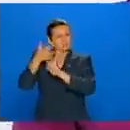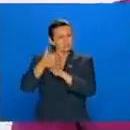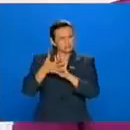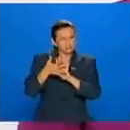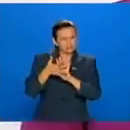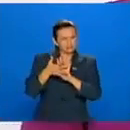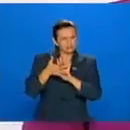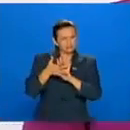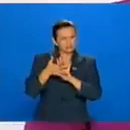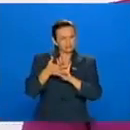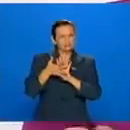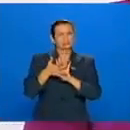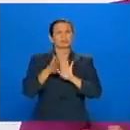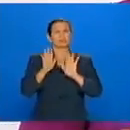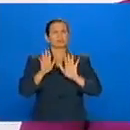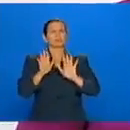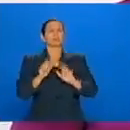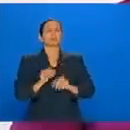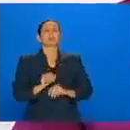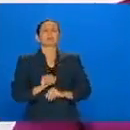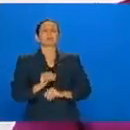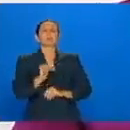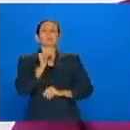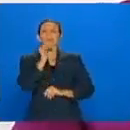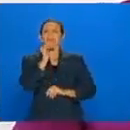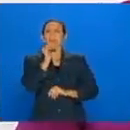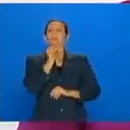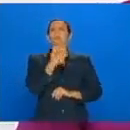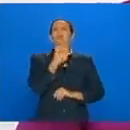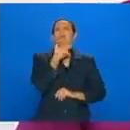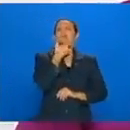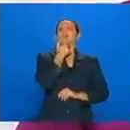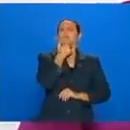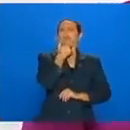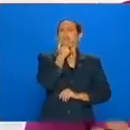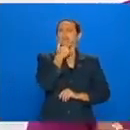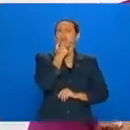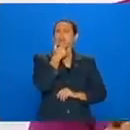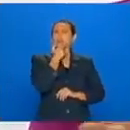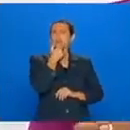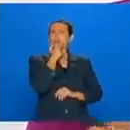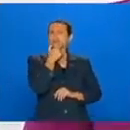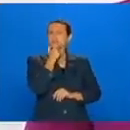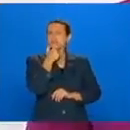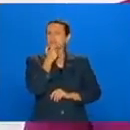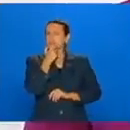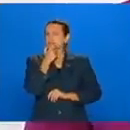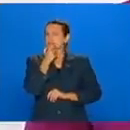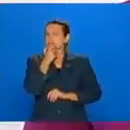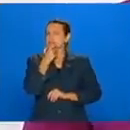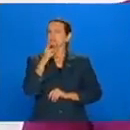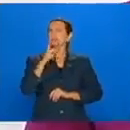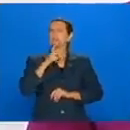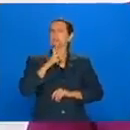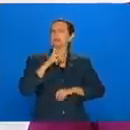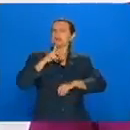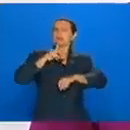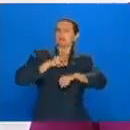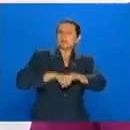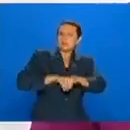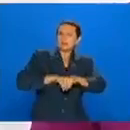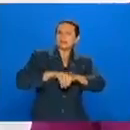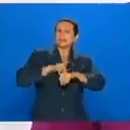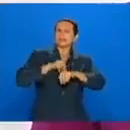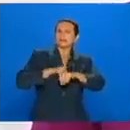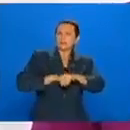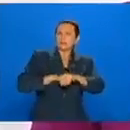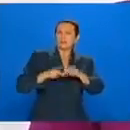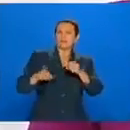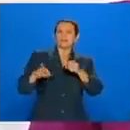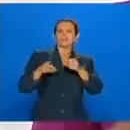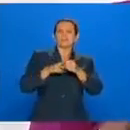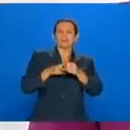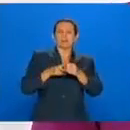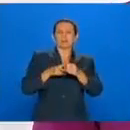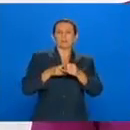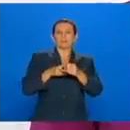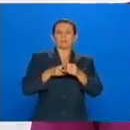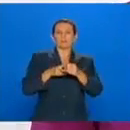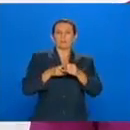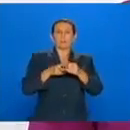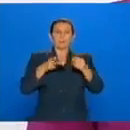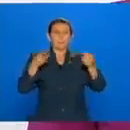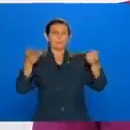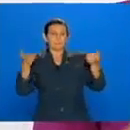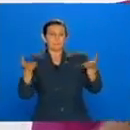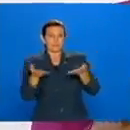espaço-visual. Nós temos no inglês, por exemplo, uma marcação de tempo interessantíssima, que é o present perfect. Esse